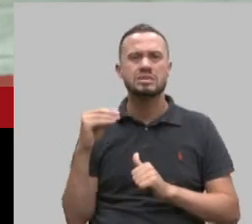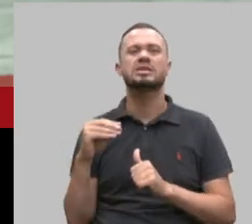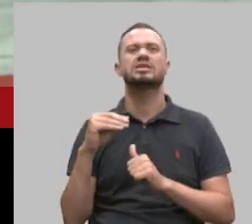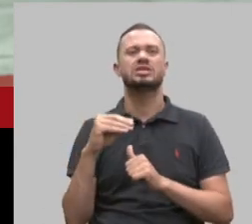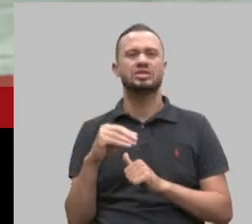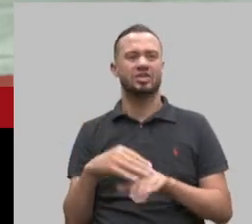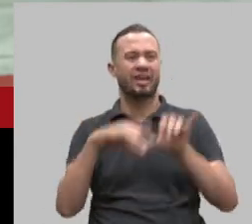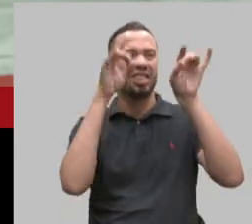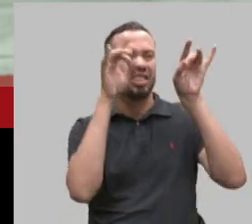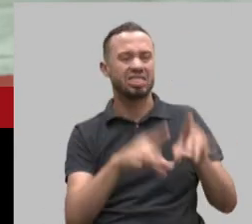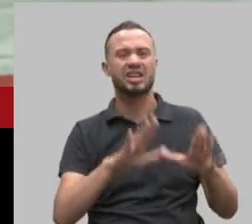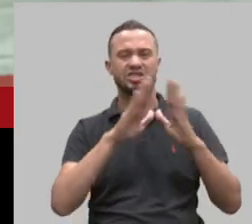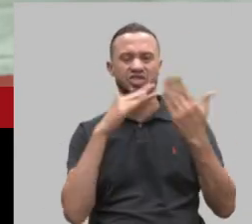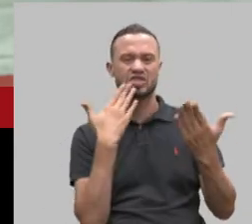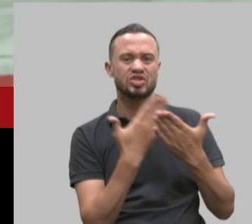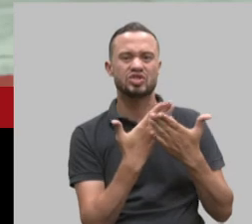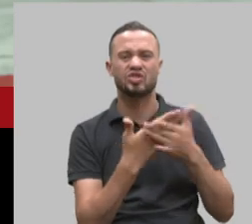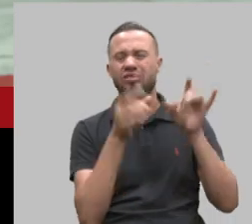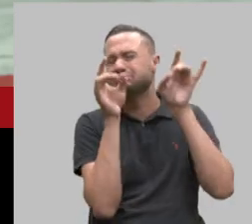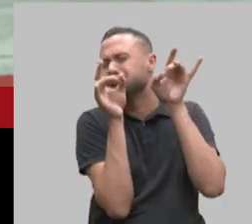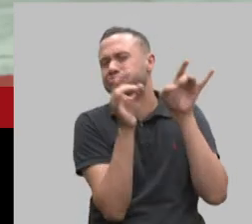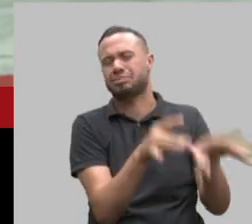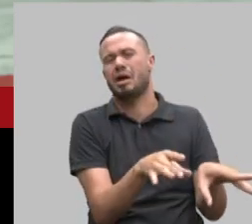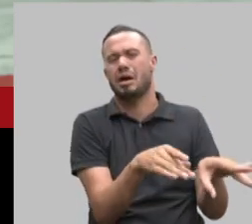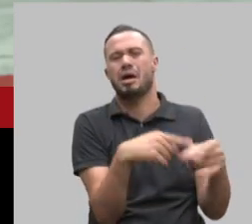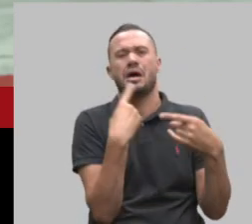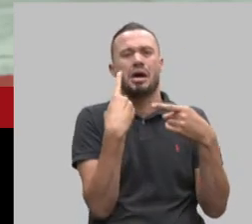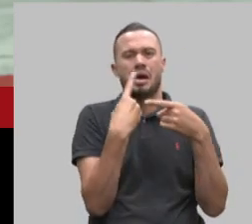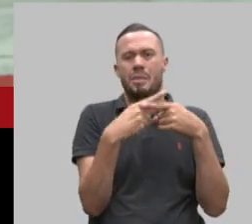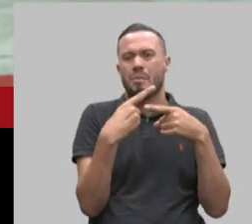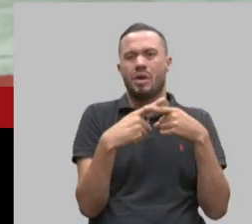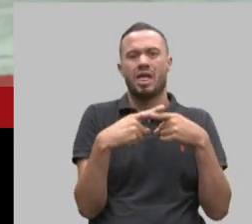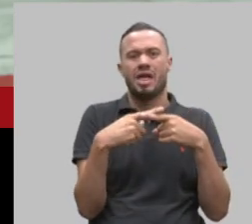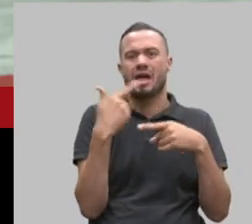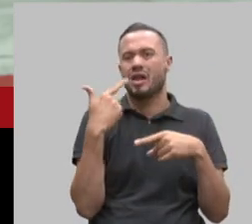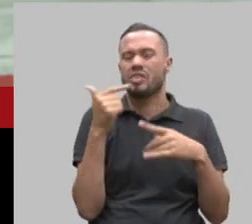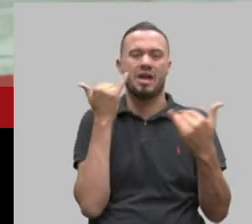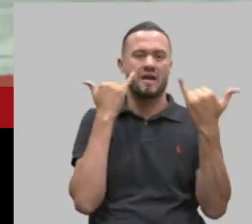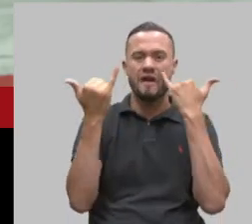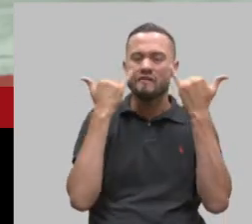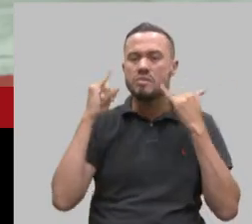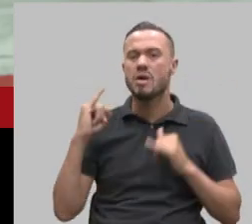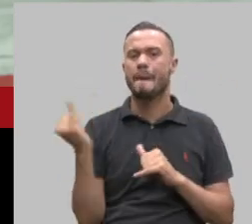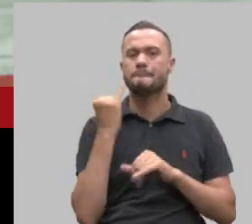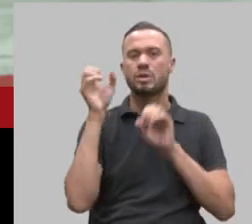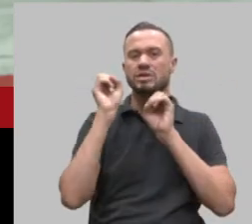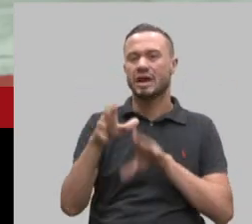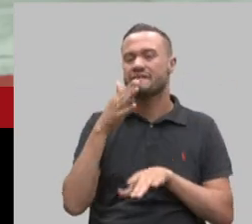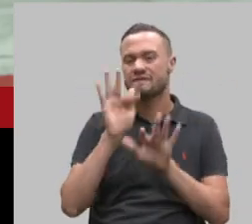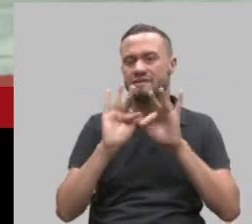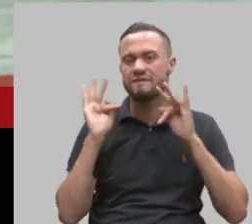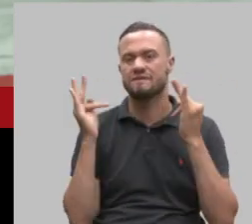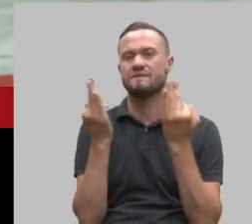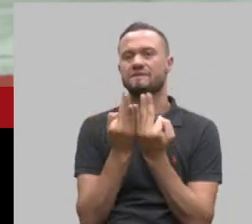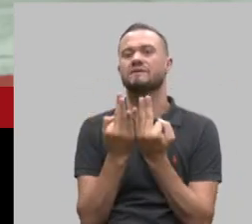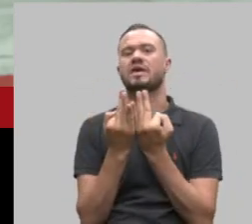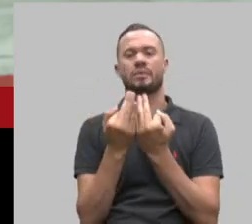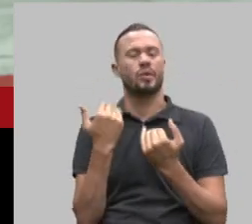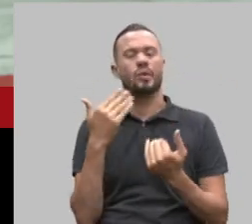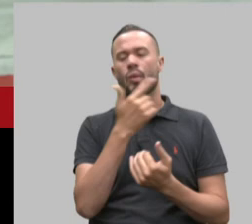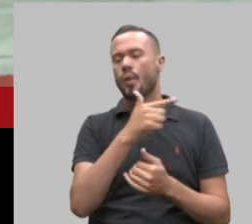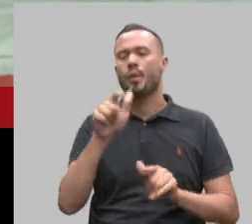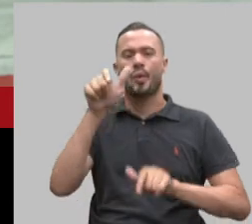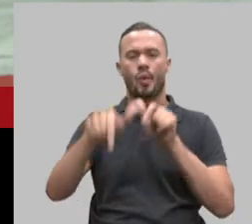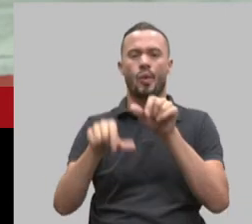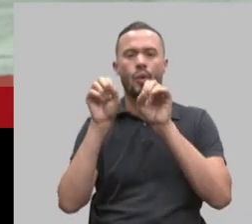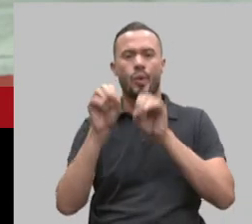dos estudos abandonam eles porque elas não receberam Às vezes alguma informação importante dos pais ou então seja de qualquer outra pessoa por